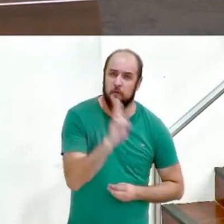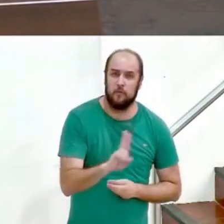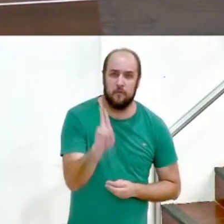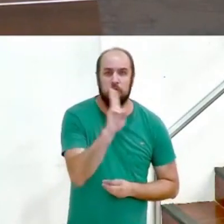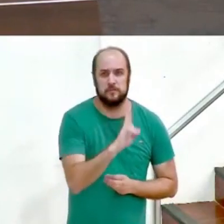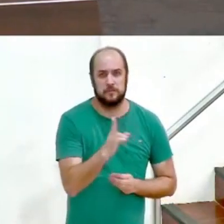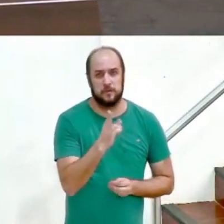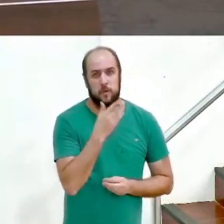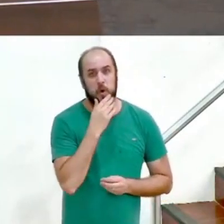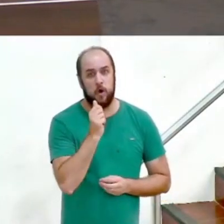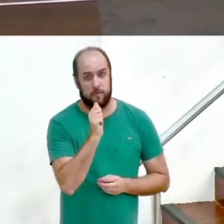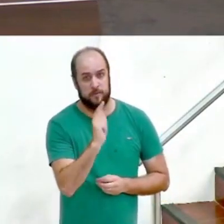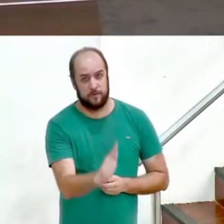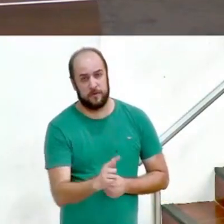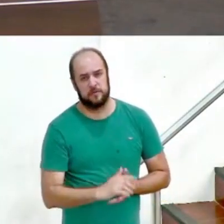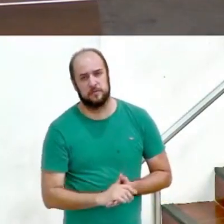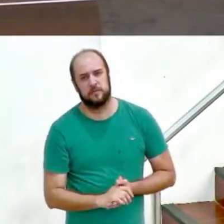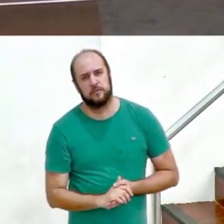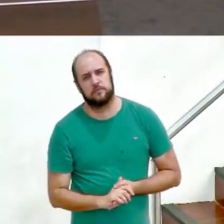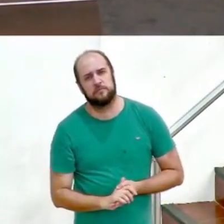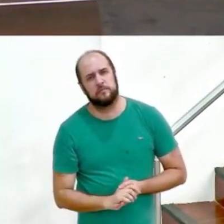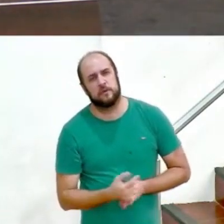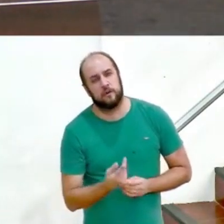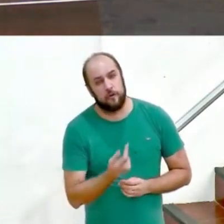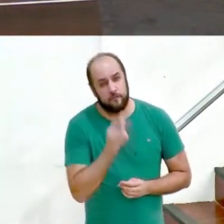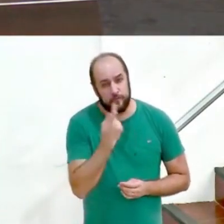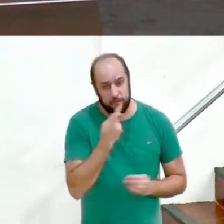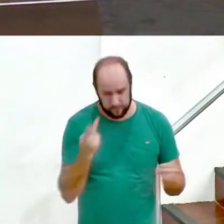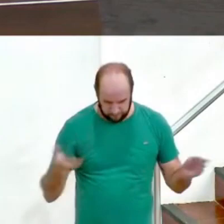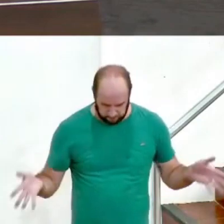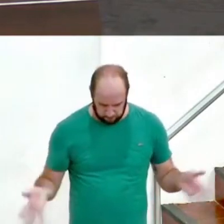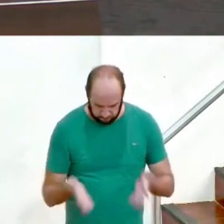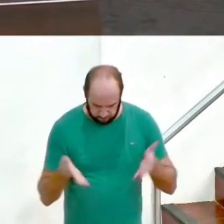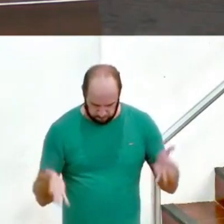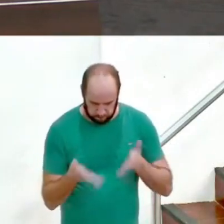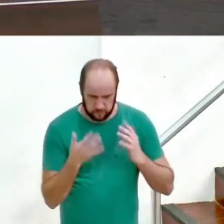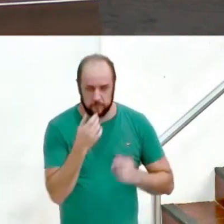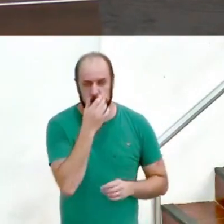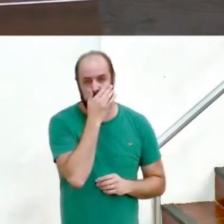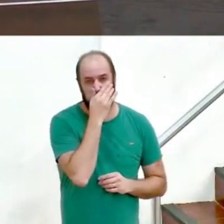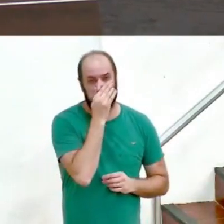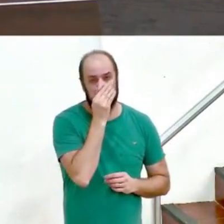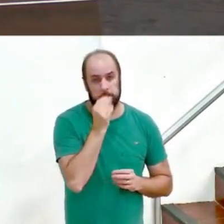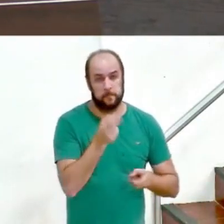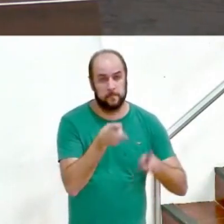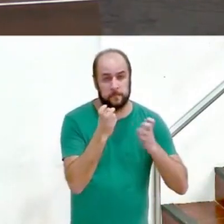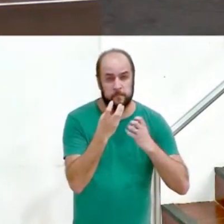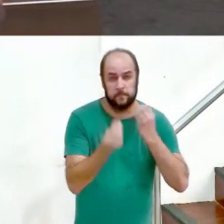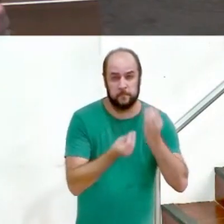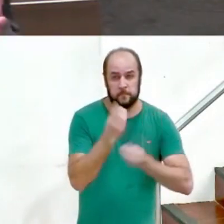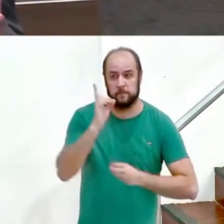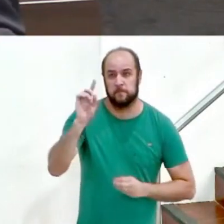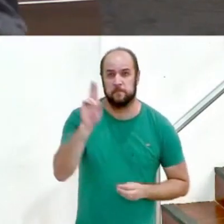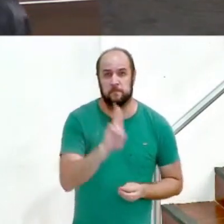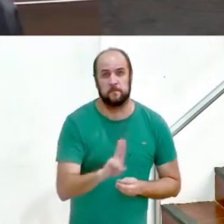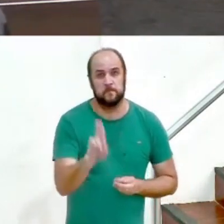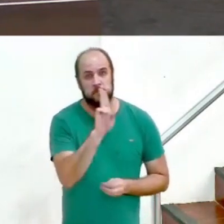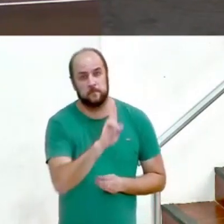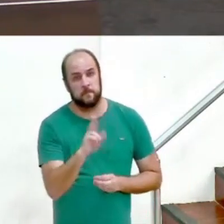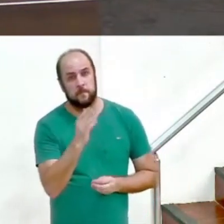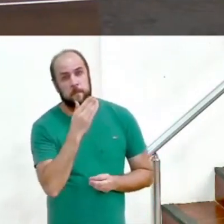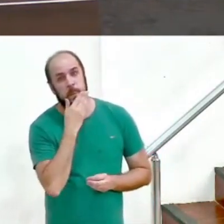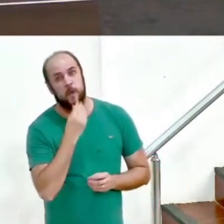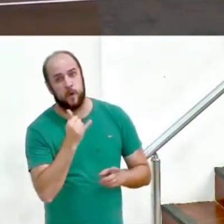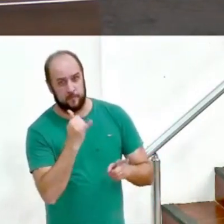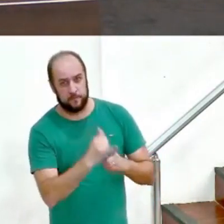profeta com palavras de encorajamento? Percebem a forma como Deus usa o profeta para exortar,